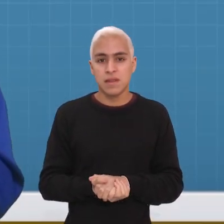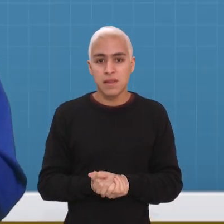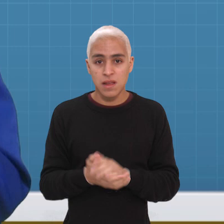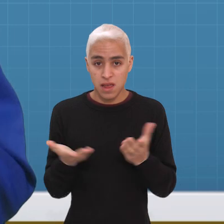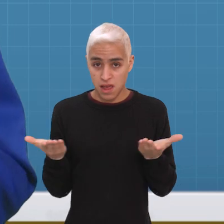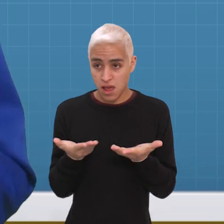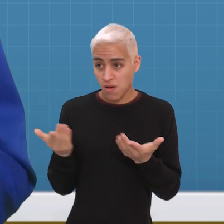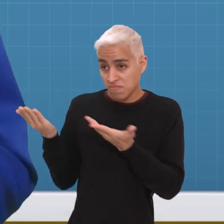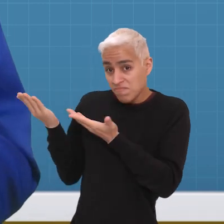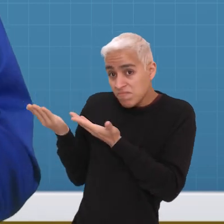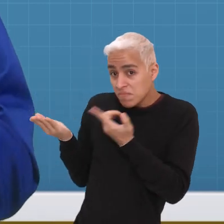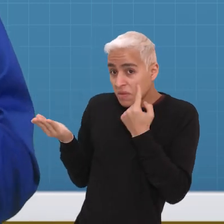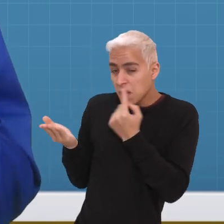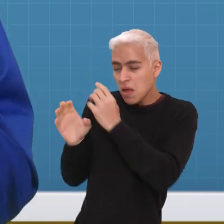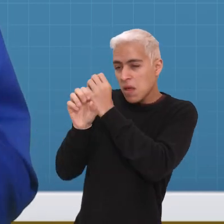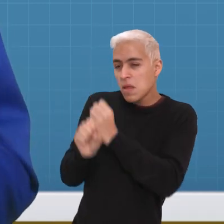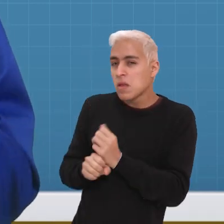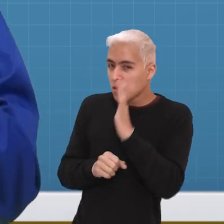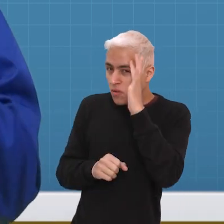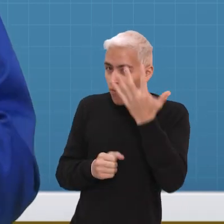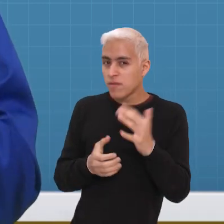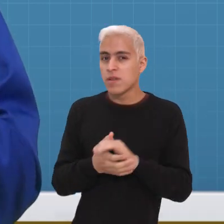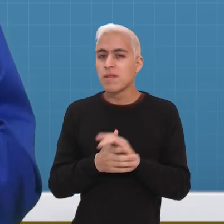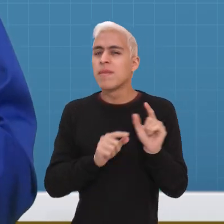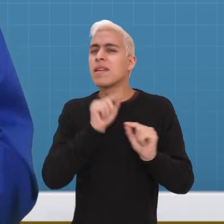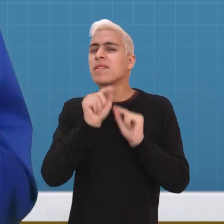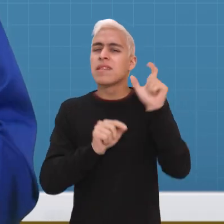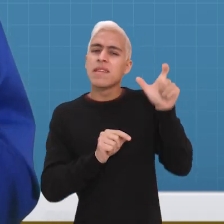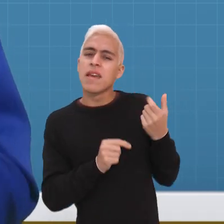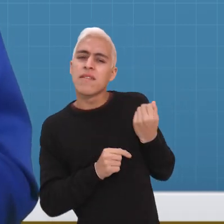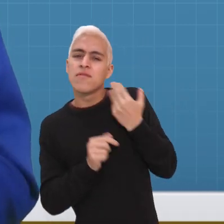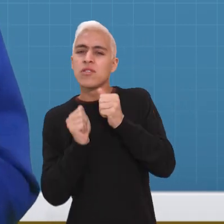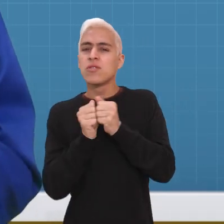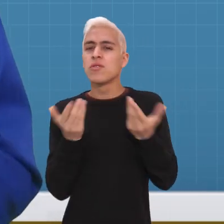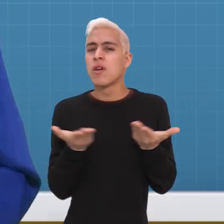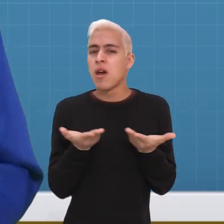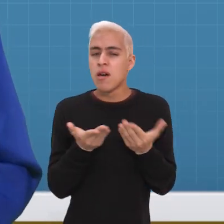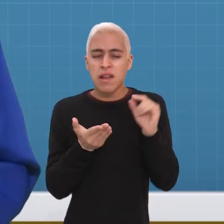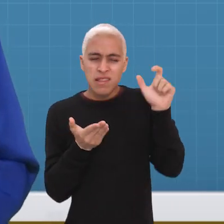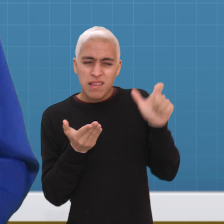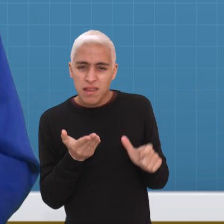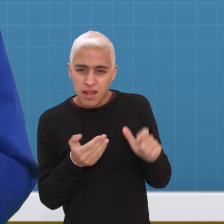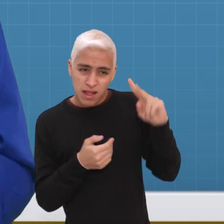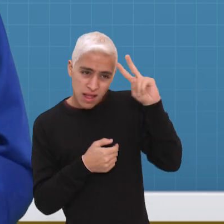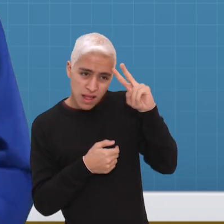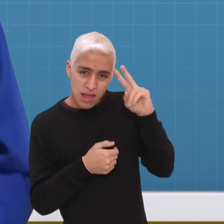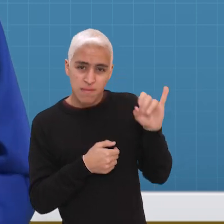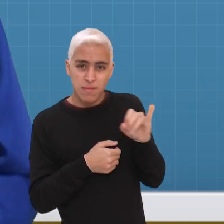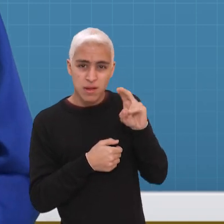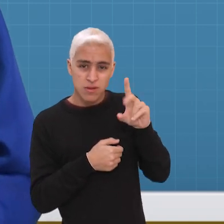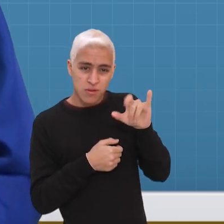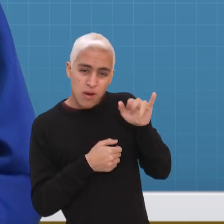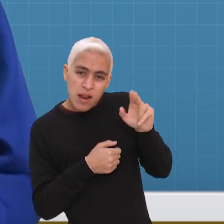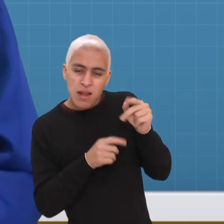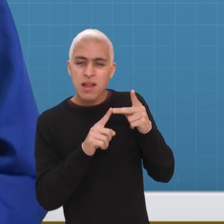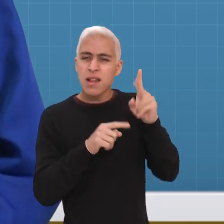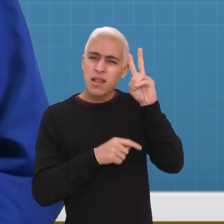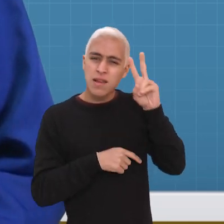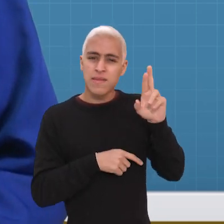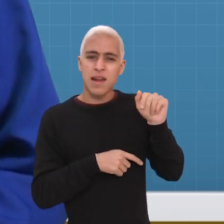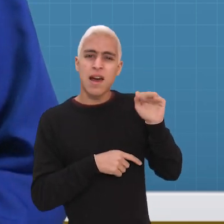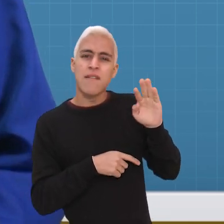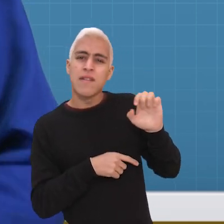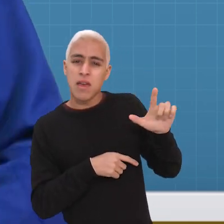Vamos resolver um probleminha? Mas vamos lembrar quem é que está viajando conosco agora. Lembra da Juliana? Lembra